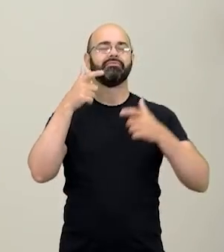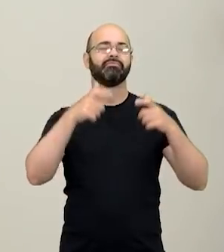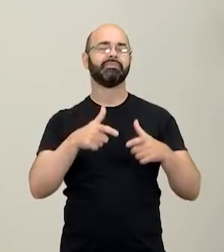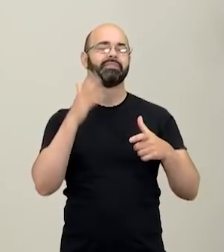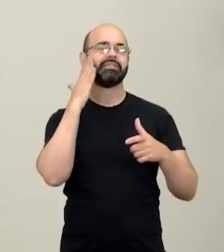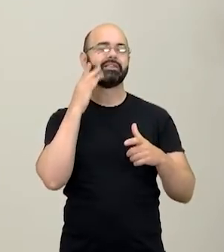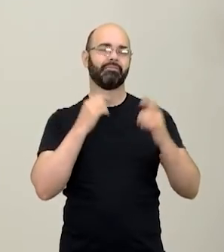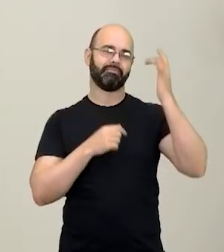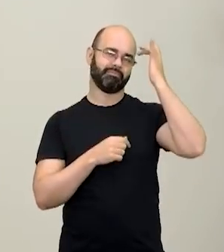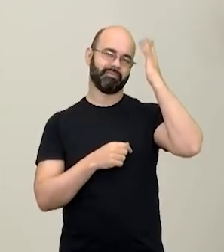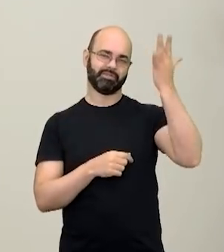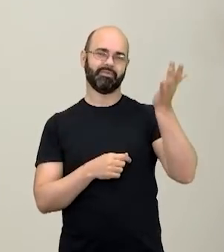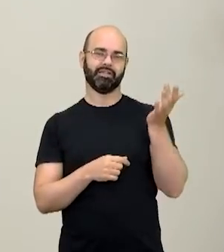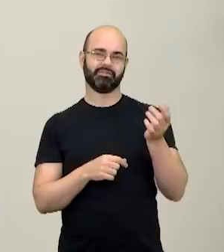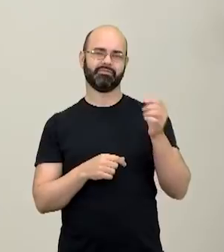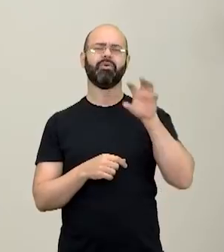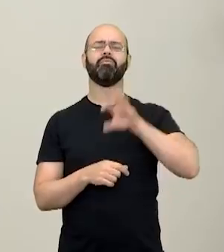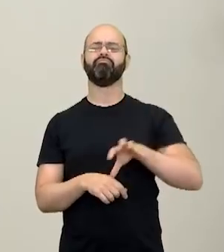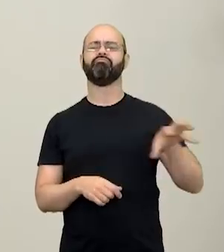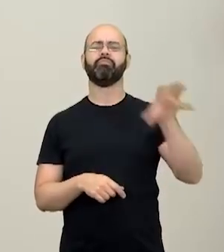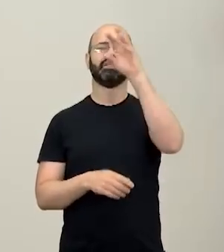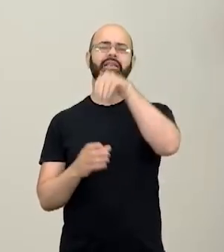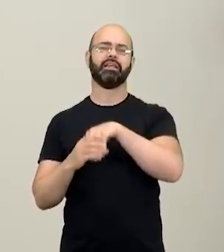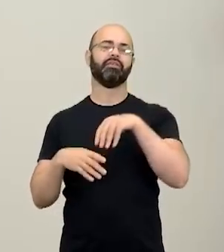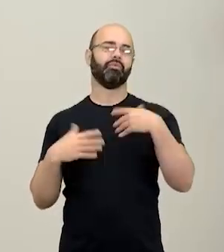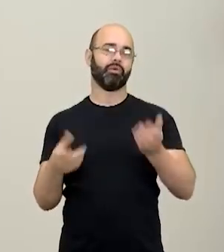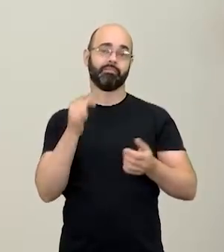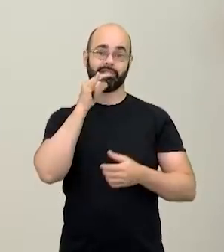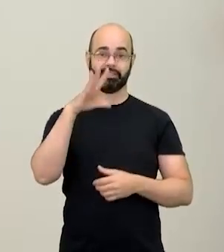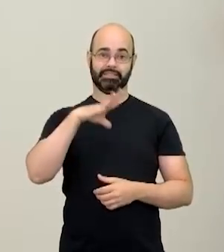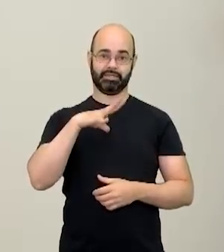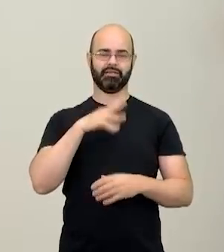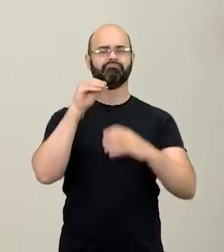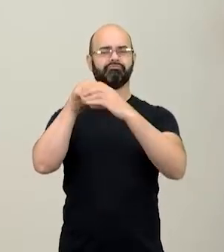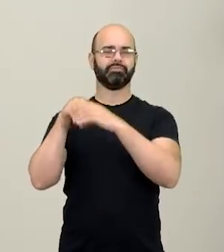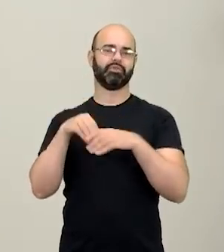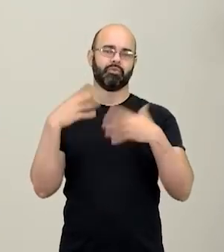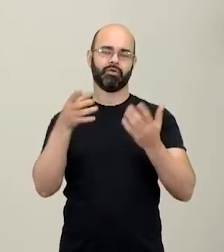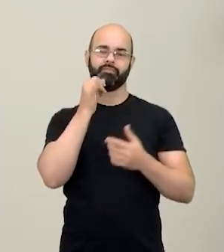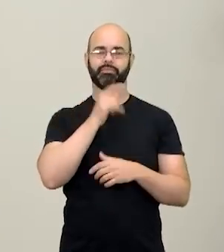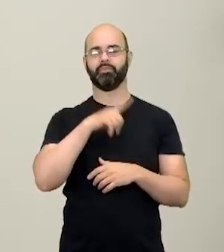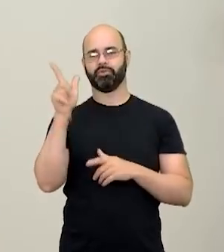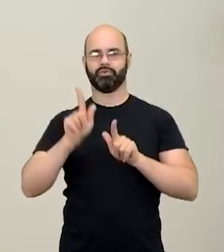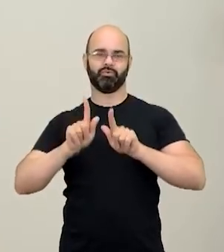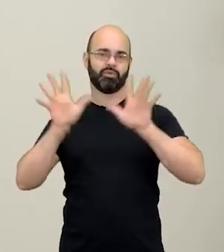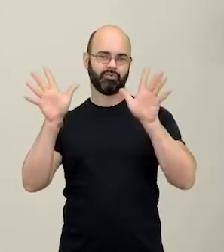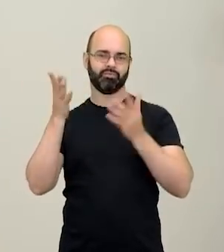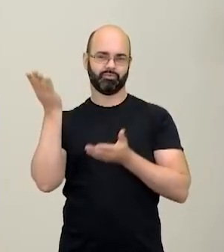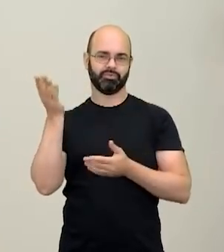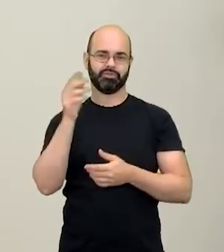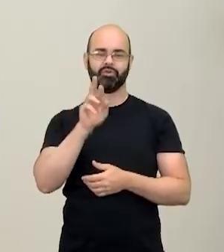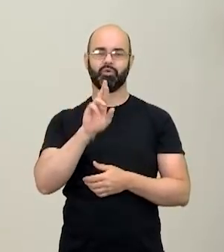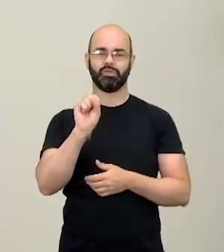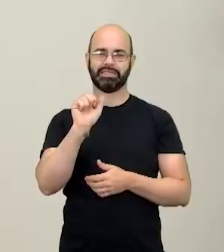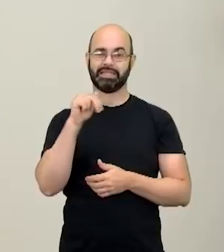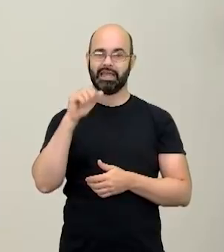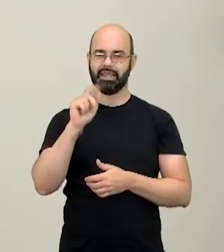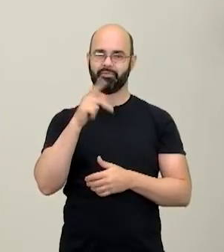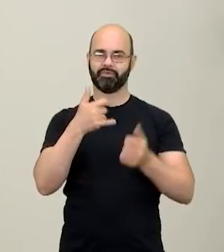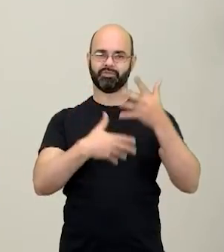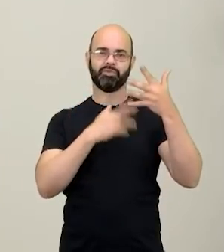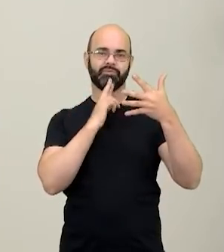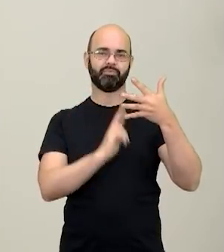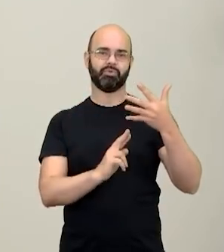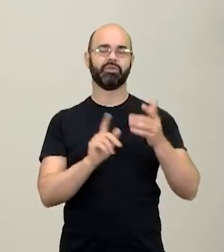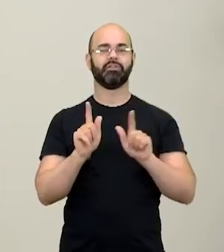onde tá essa região. Temos, por exemplo, a professora Rosana Guarulhos, né? Que é aqui da Metropolitana de São Paulo,